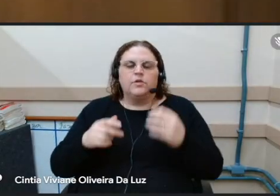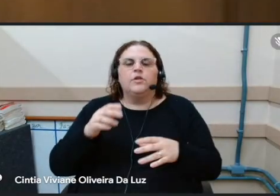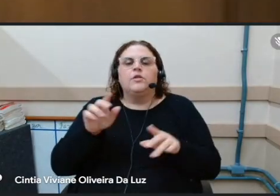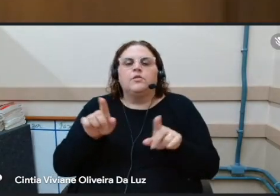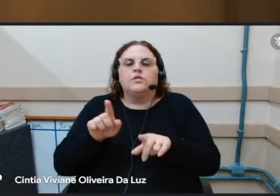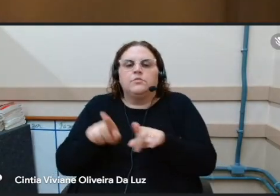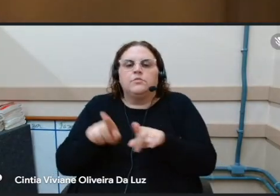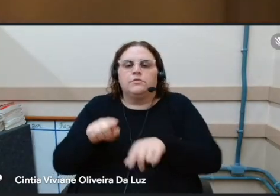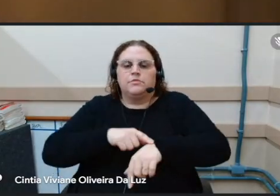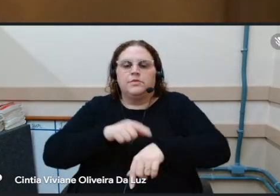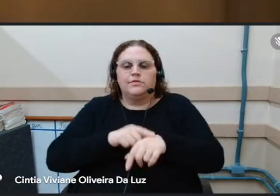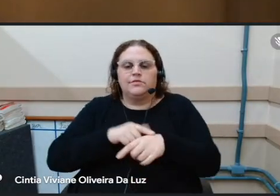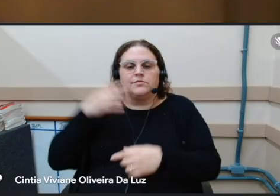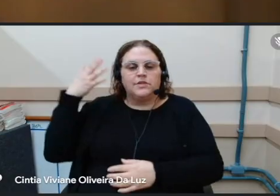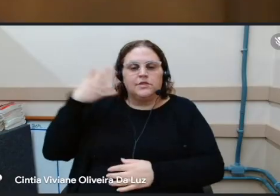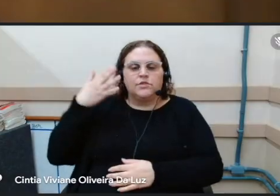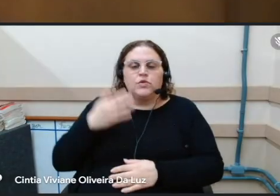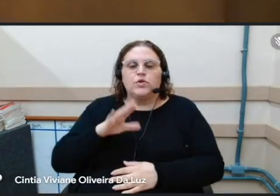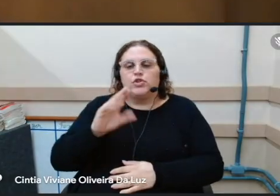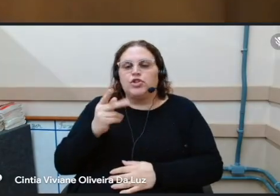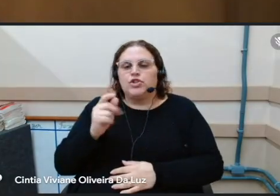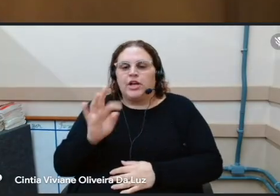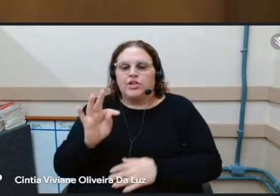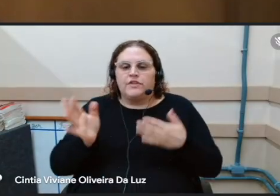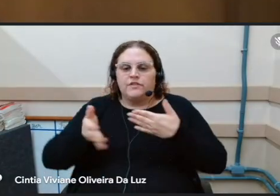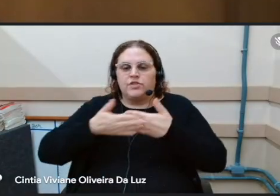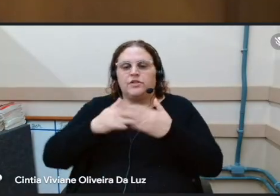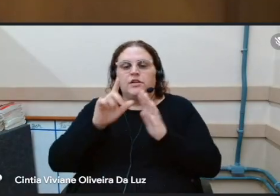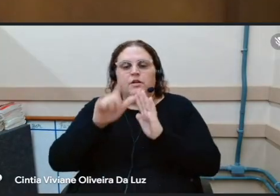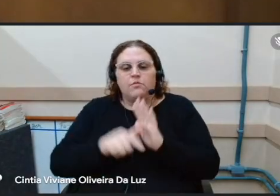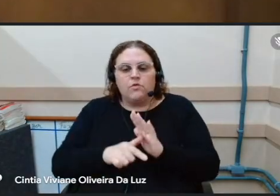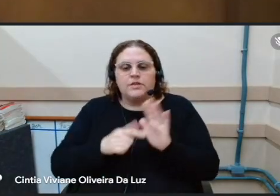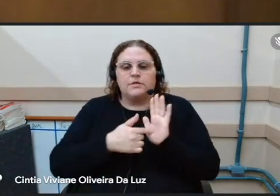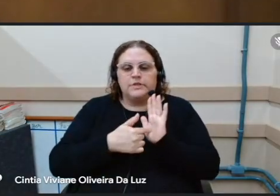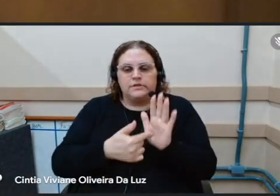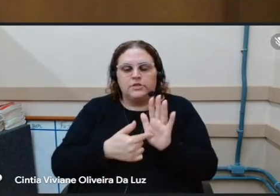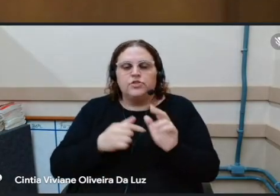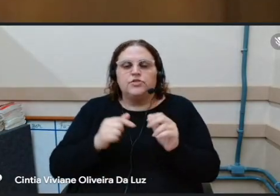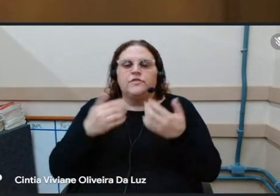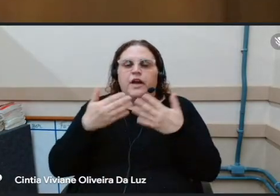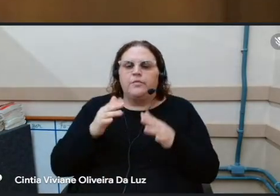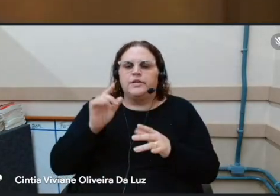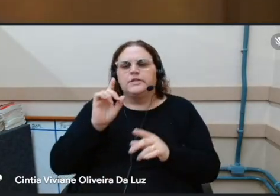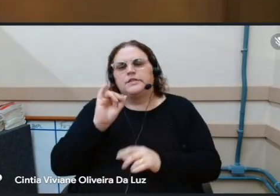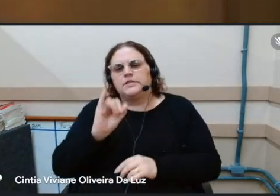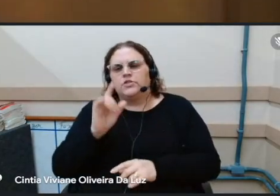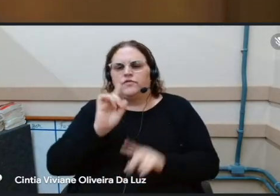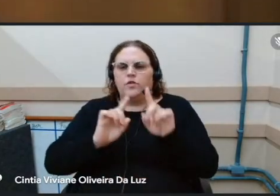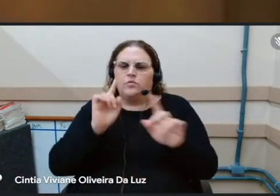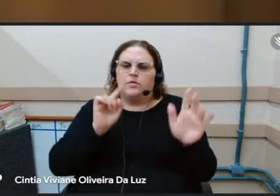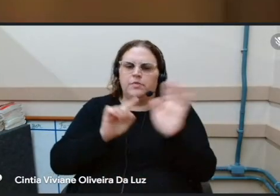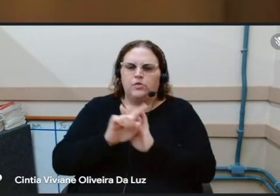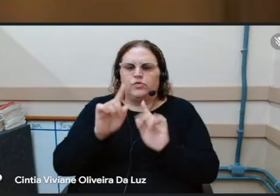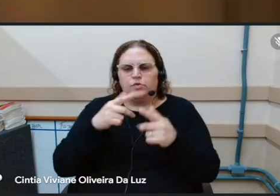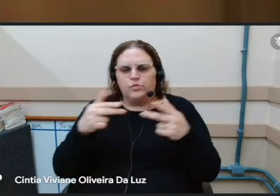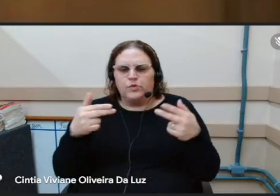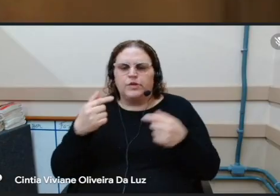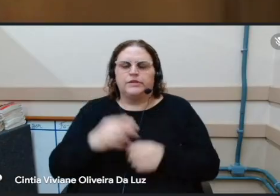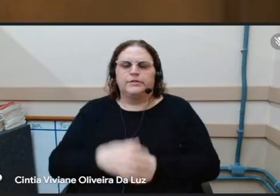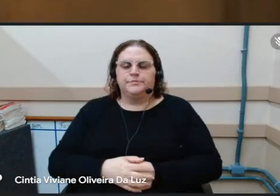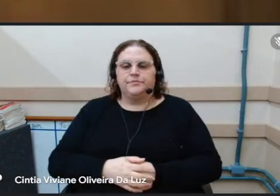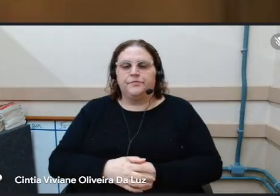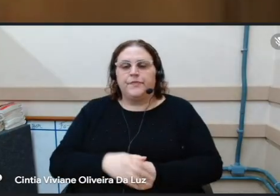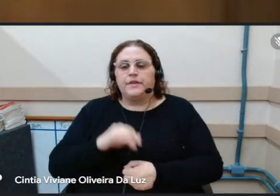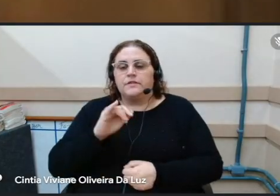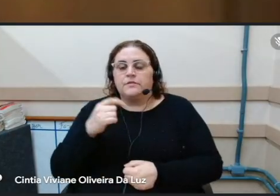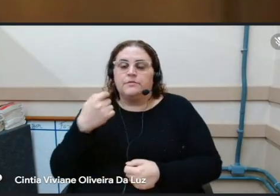chat permanecerá fechado e após as explanações abriremos para perguntas e discussões com aos que preferem